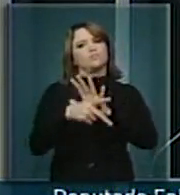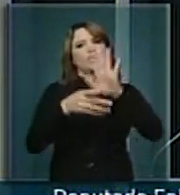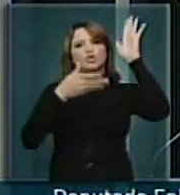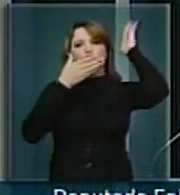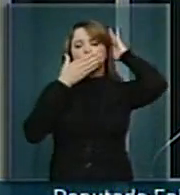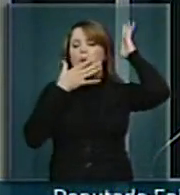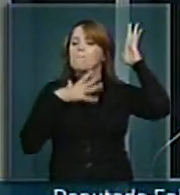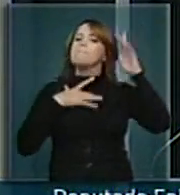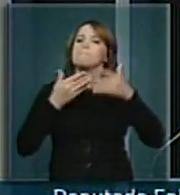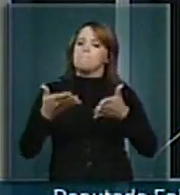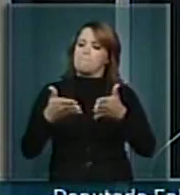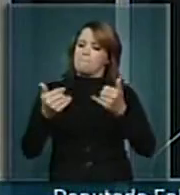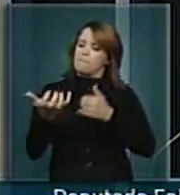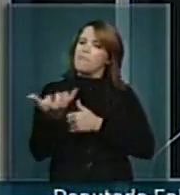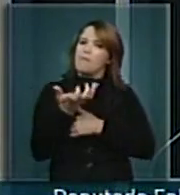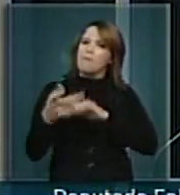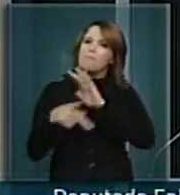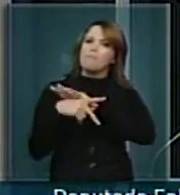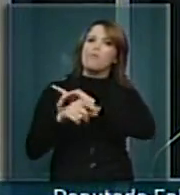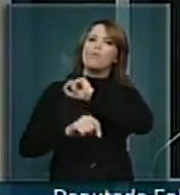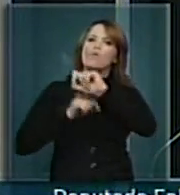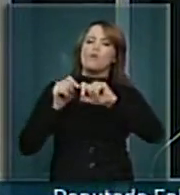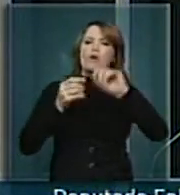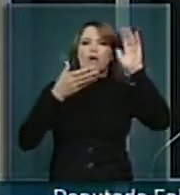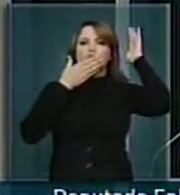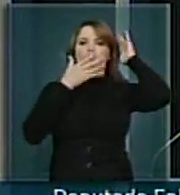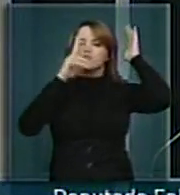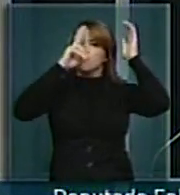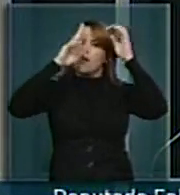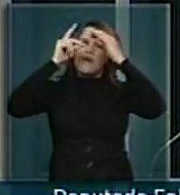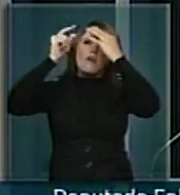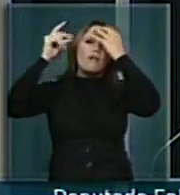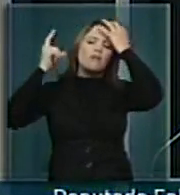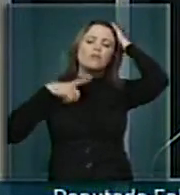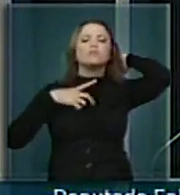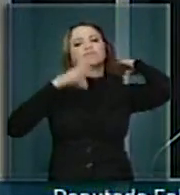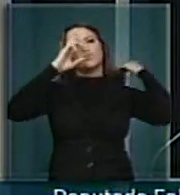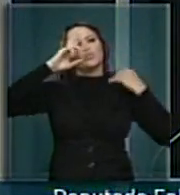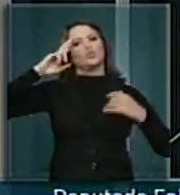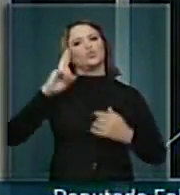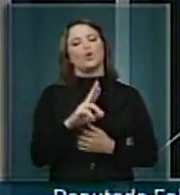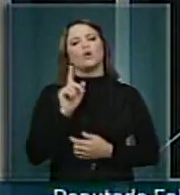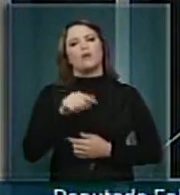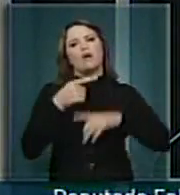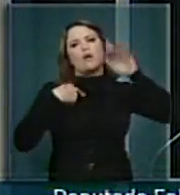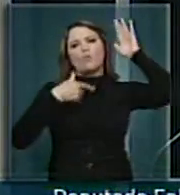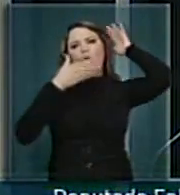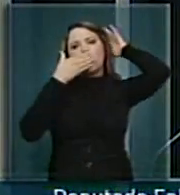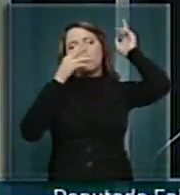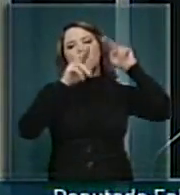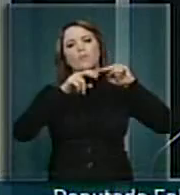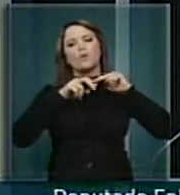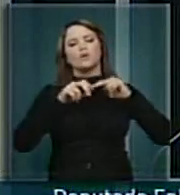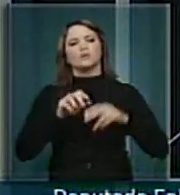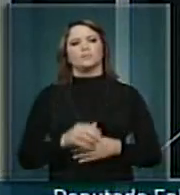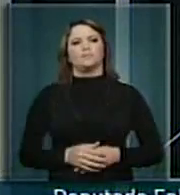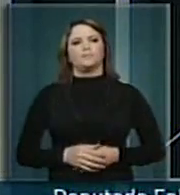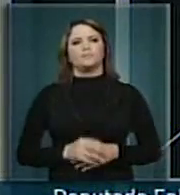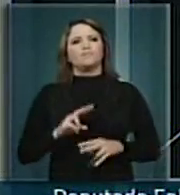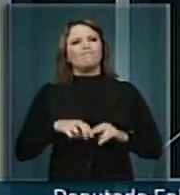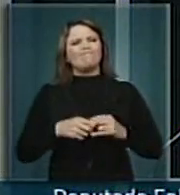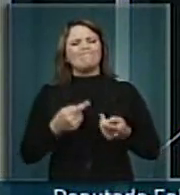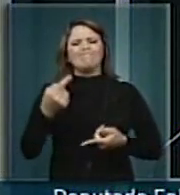as reivindicam como territórios que imemorialmente lhes pertencem. Nessas circunstâncias